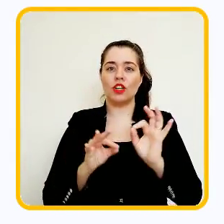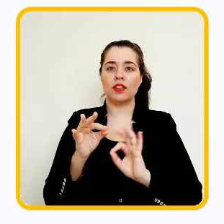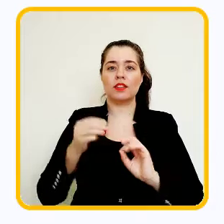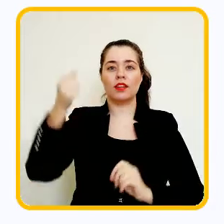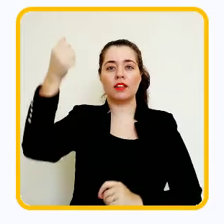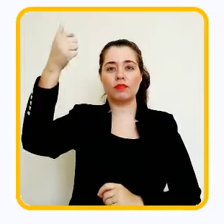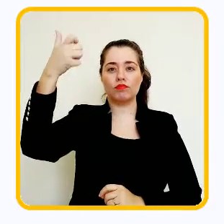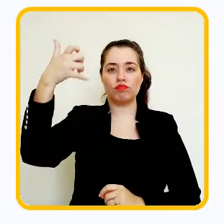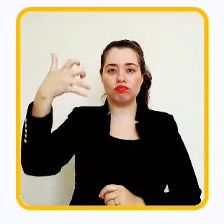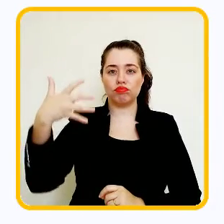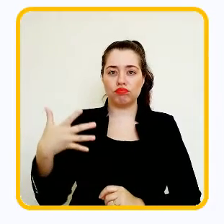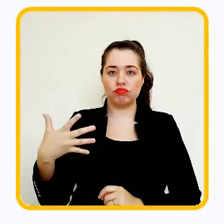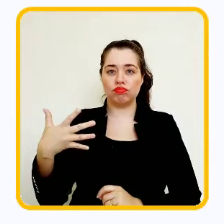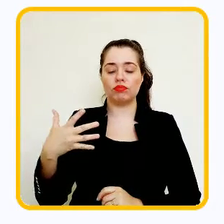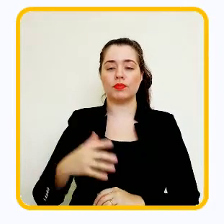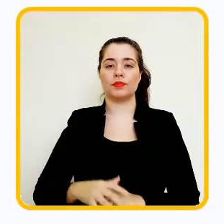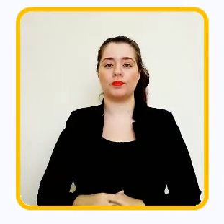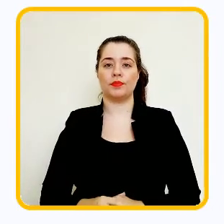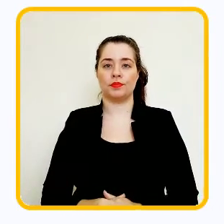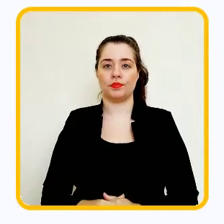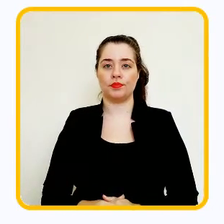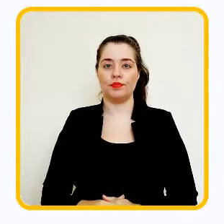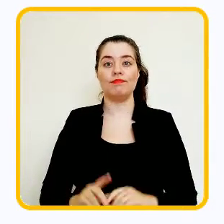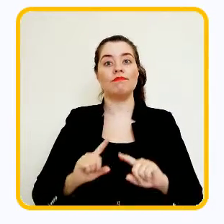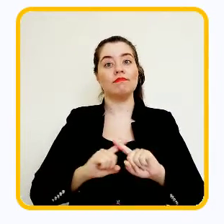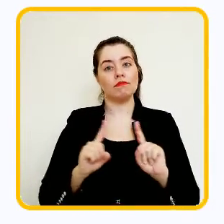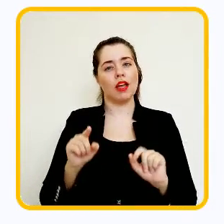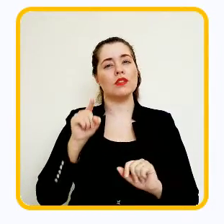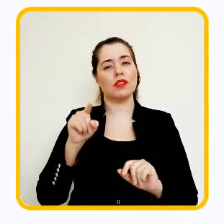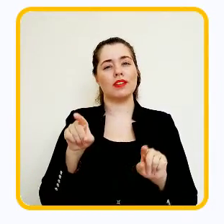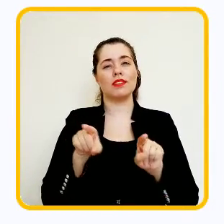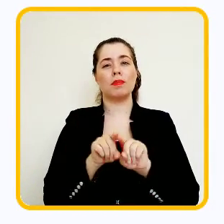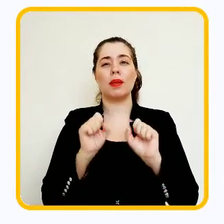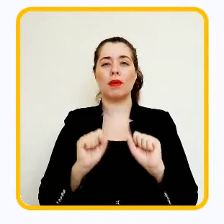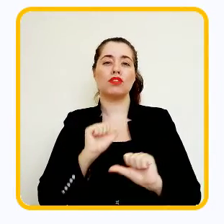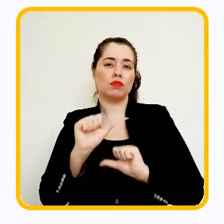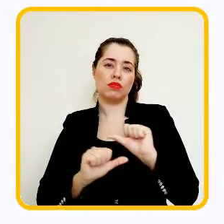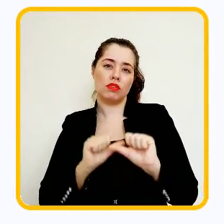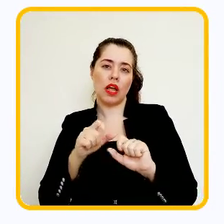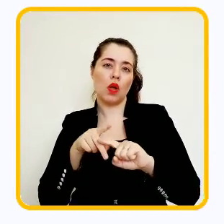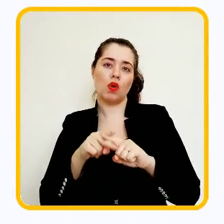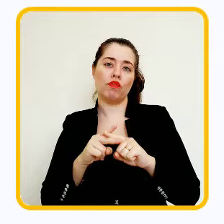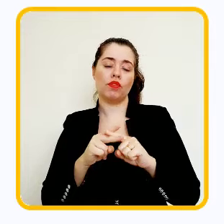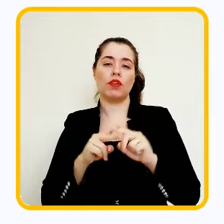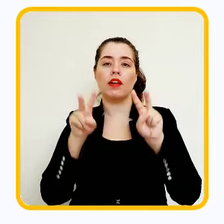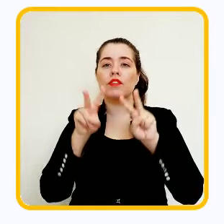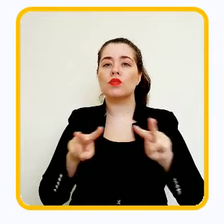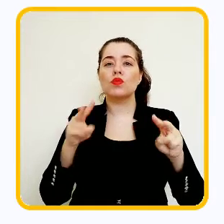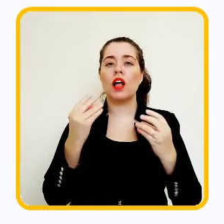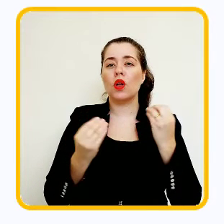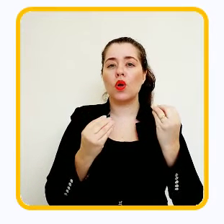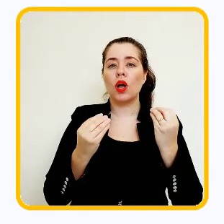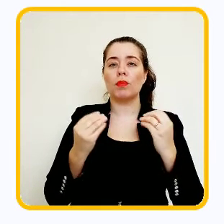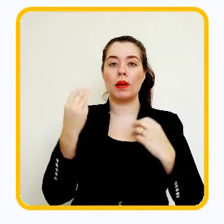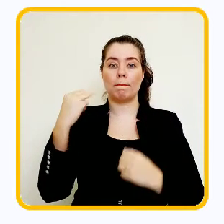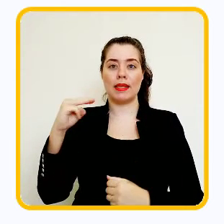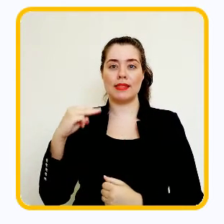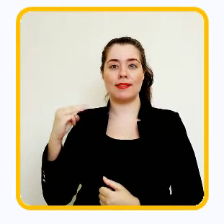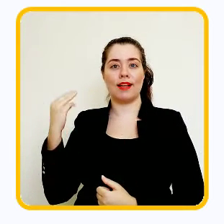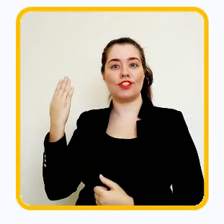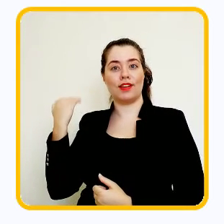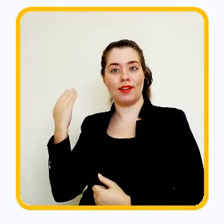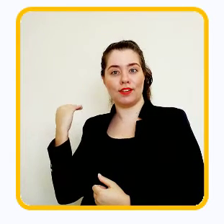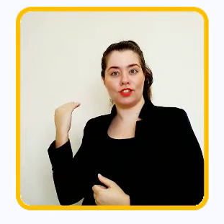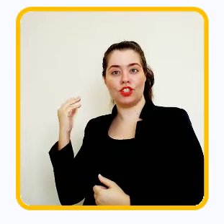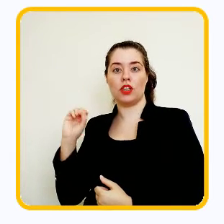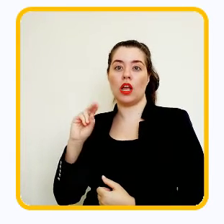são organizadas de maneira hierárquica ou erradas mas você também pode configurar para que seja visualizada